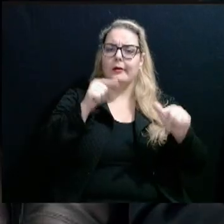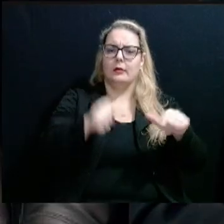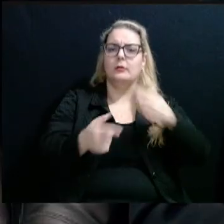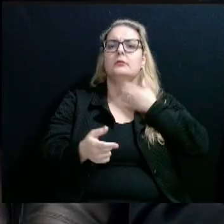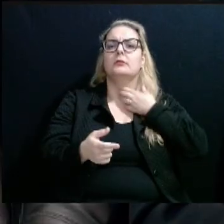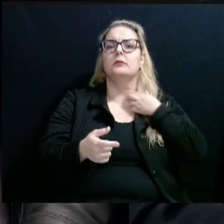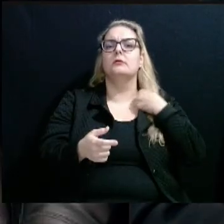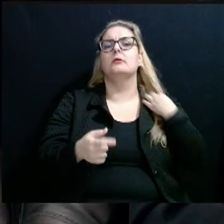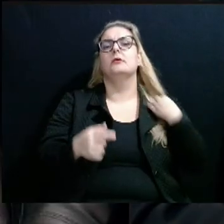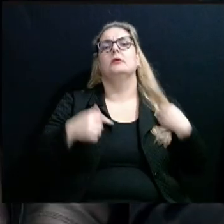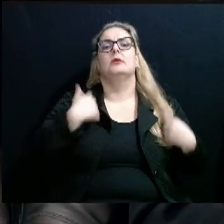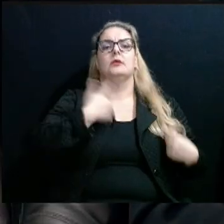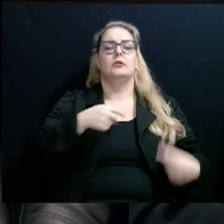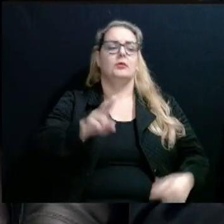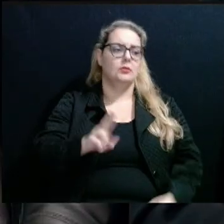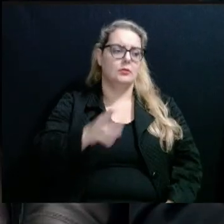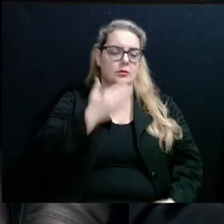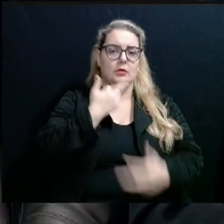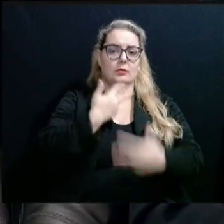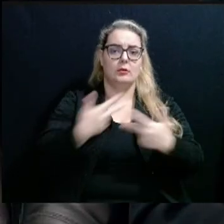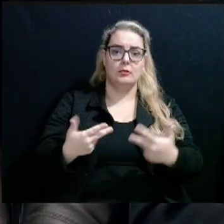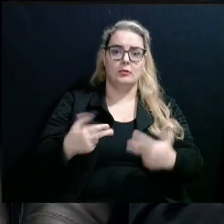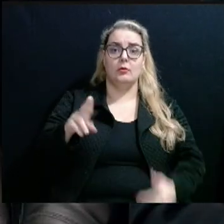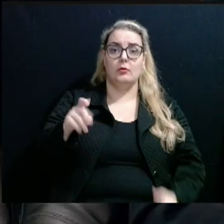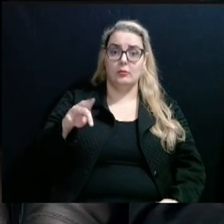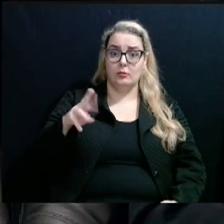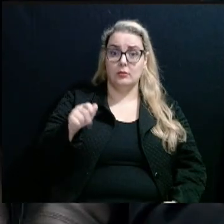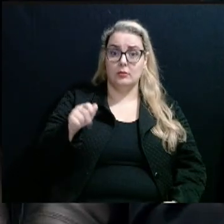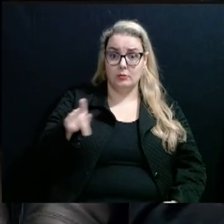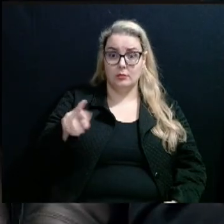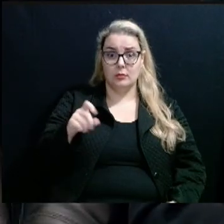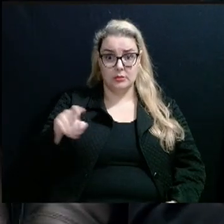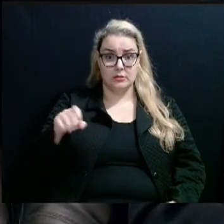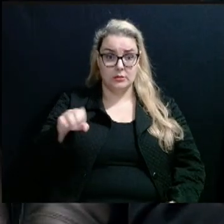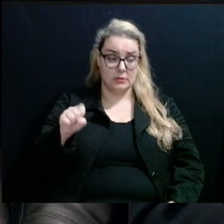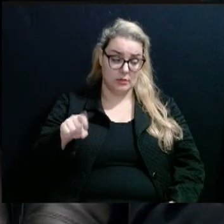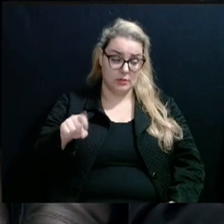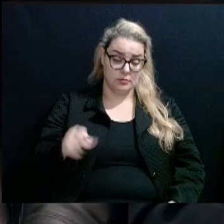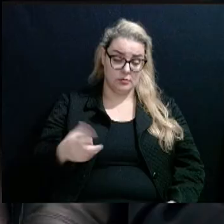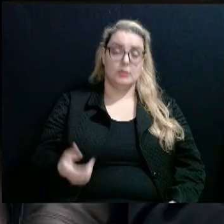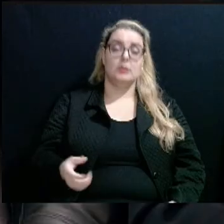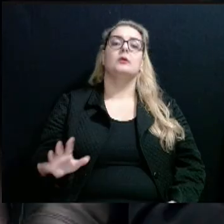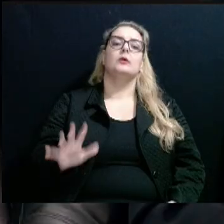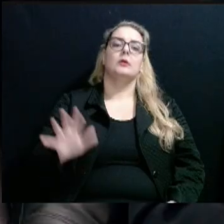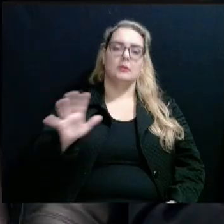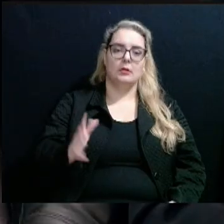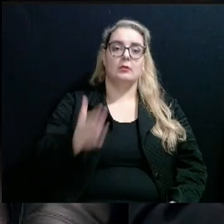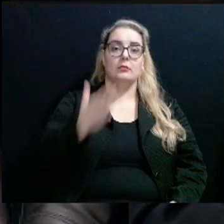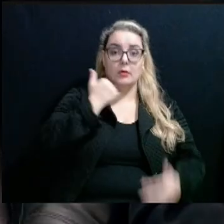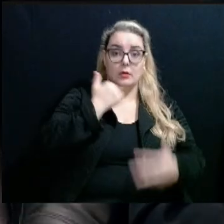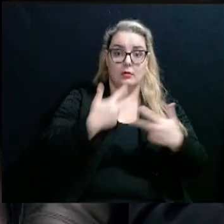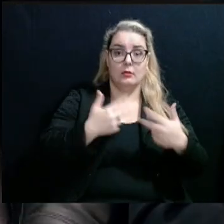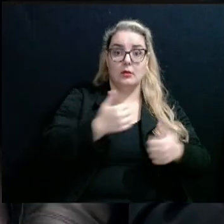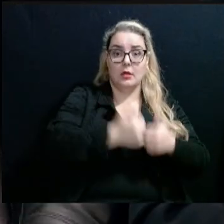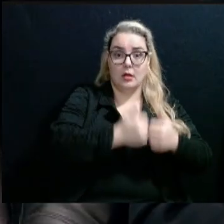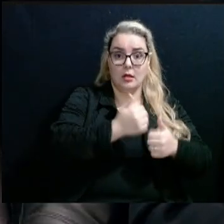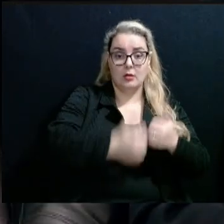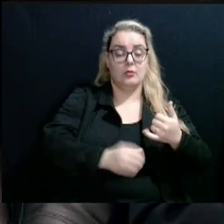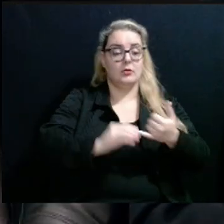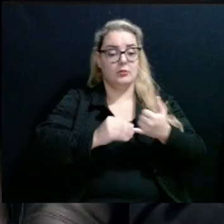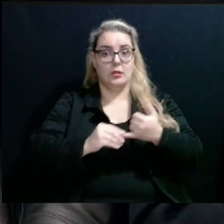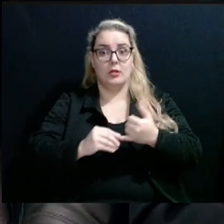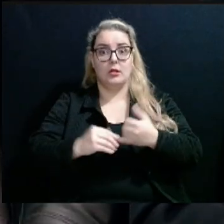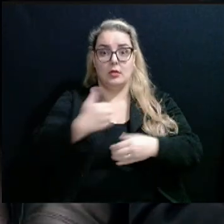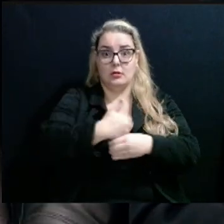de alimentos ultraprocessados e que tem, sim, um custo mais elevado. Quando a gente come arroz, feijão, legumes, verduras, nozes,